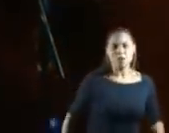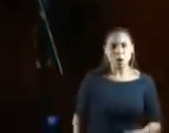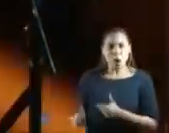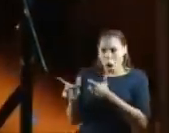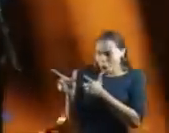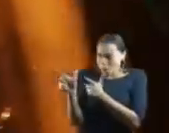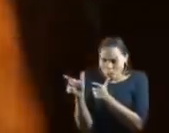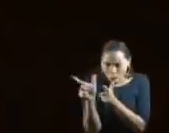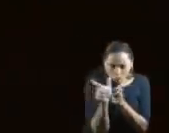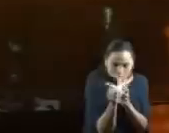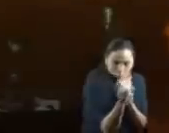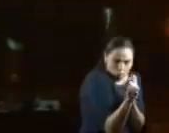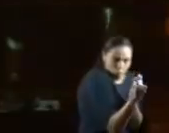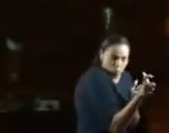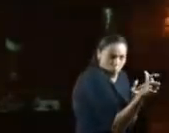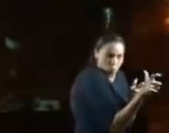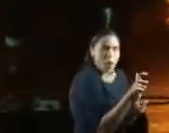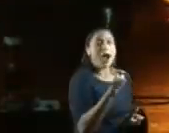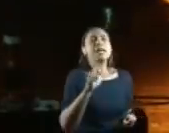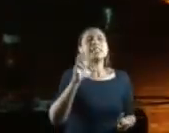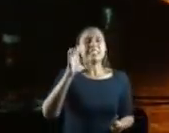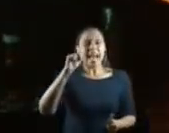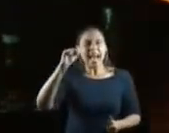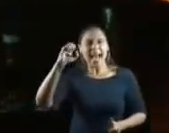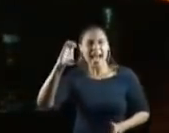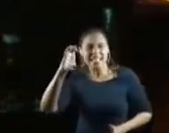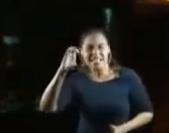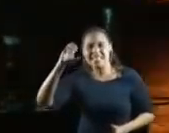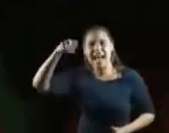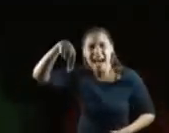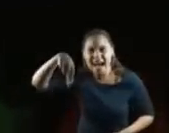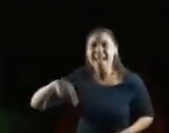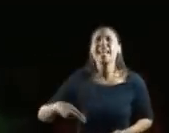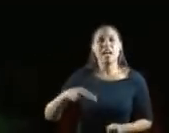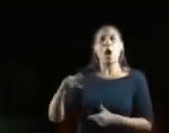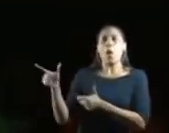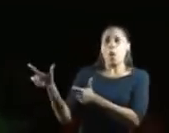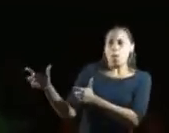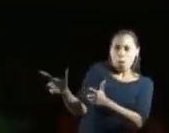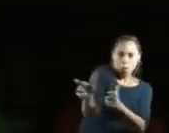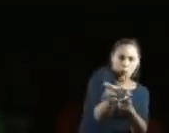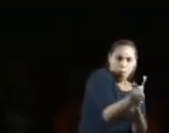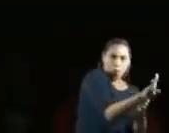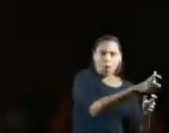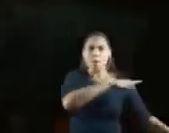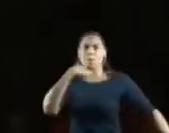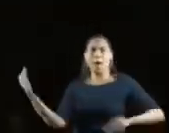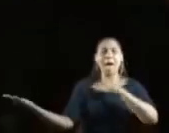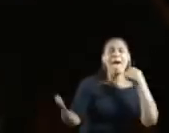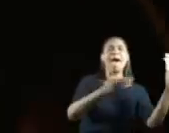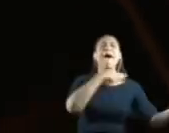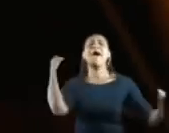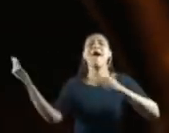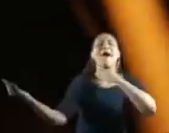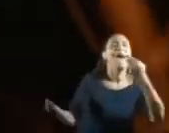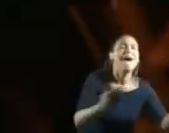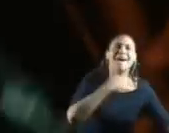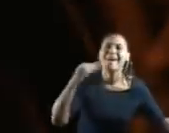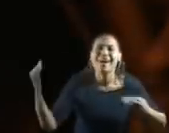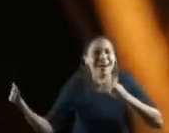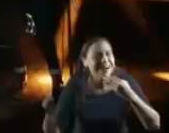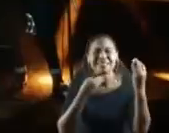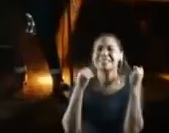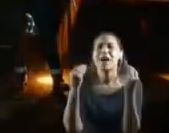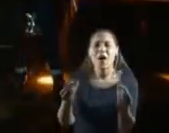Fuzilados na CSN, assassinados no campo, torturados utopes, esmagados na